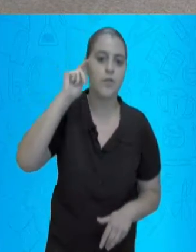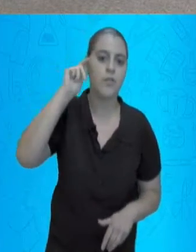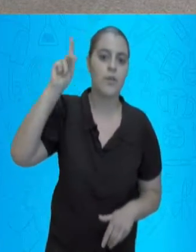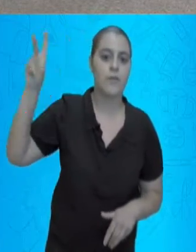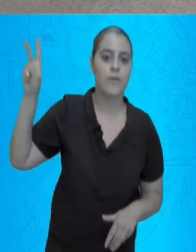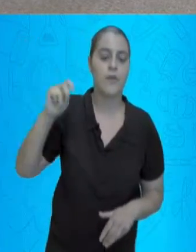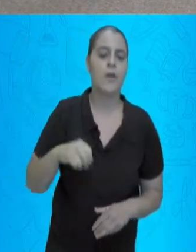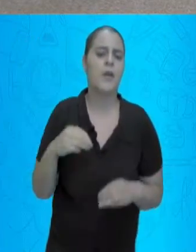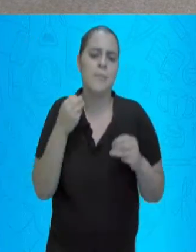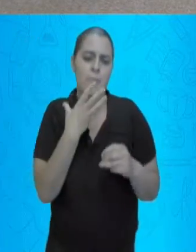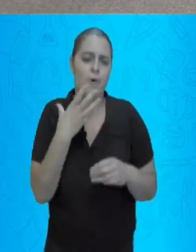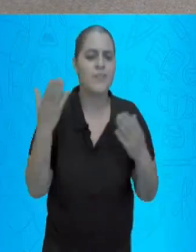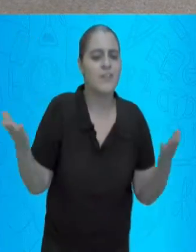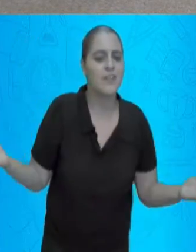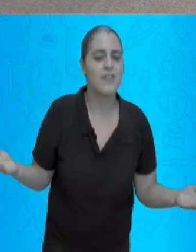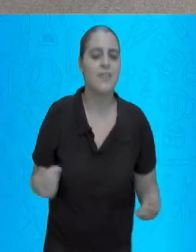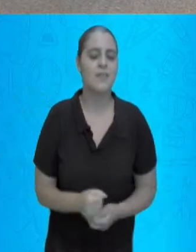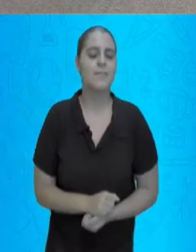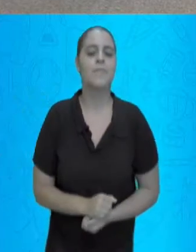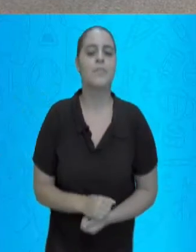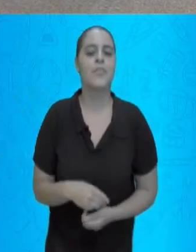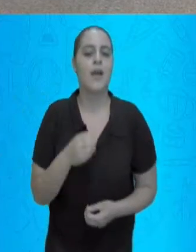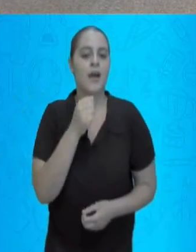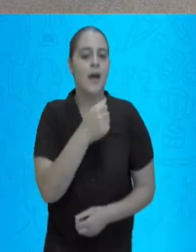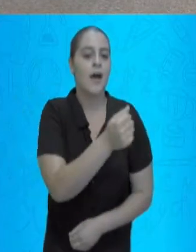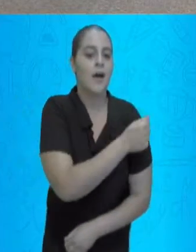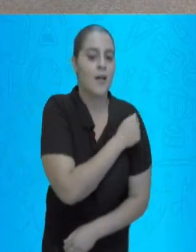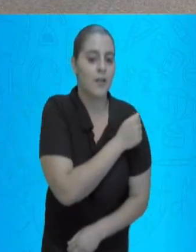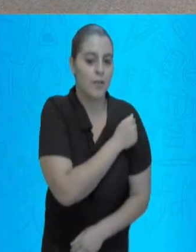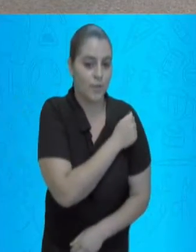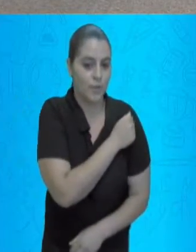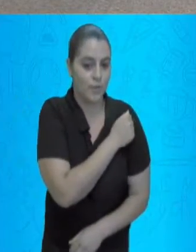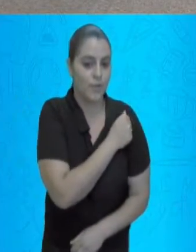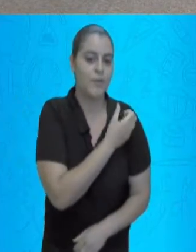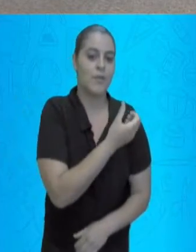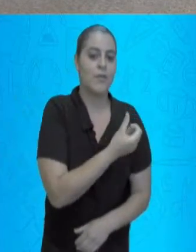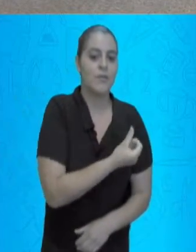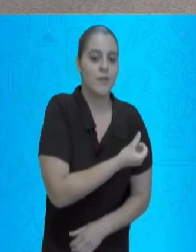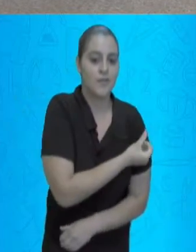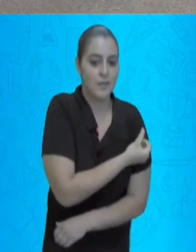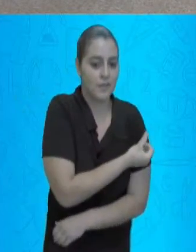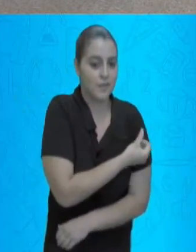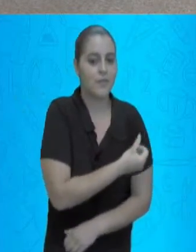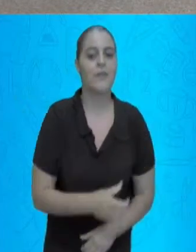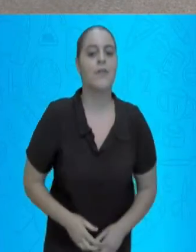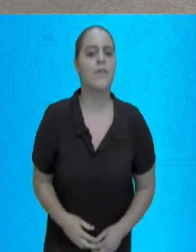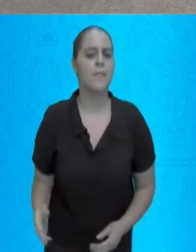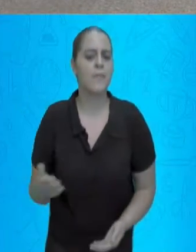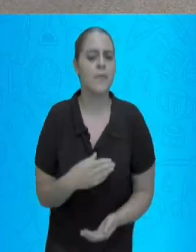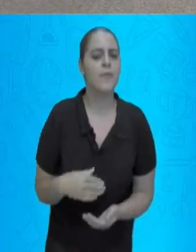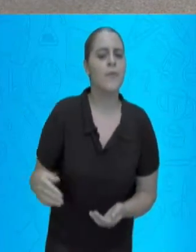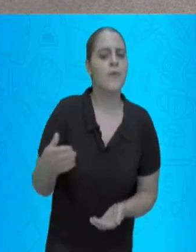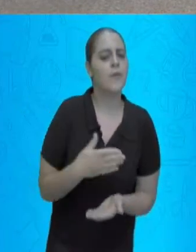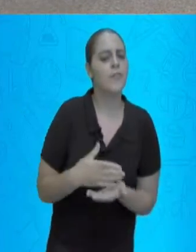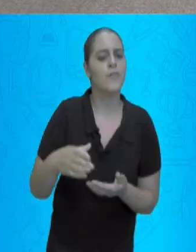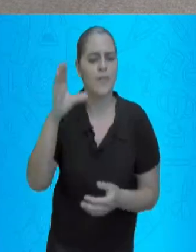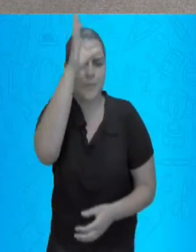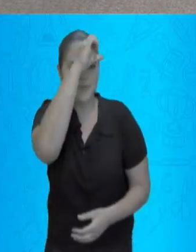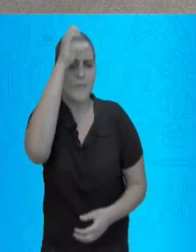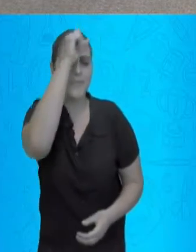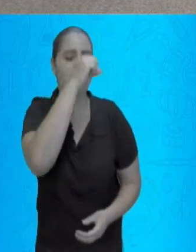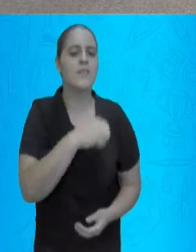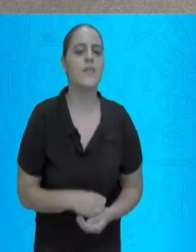aqui novamente para falar com você, aluno do 6º ano. Vamos continuar